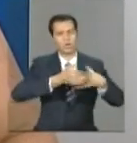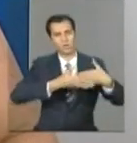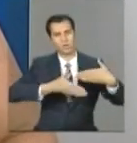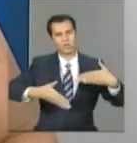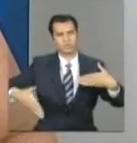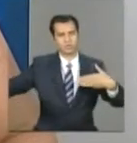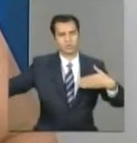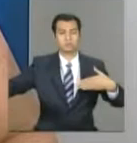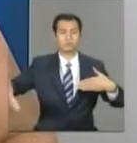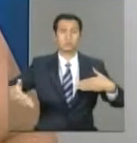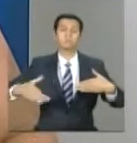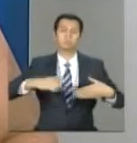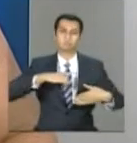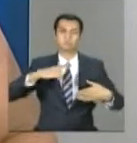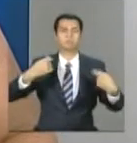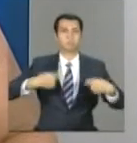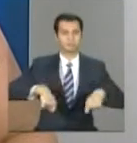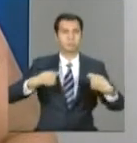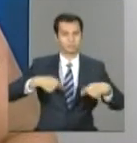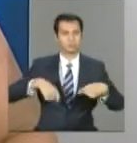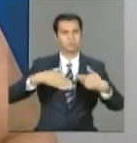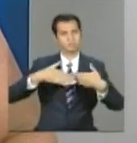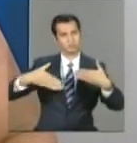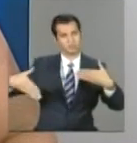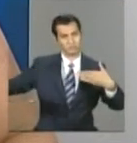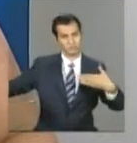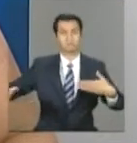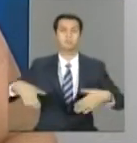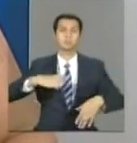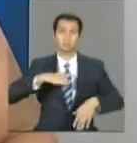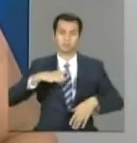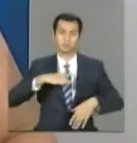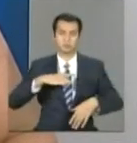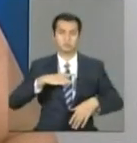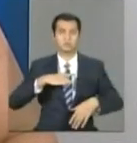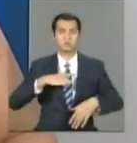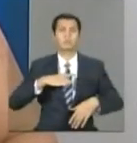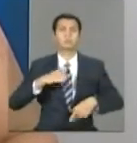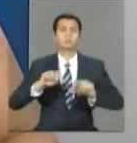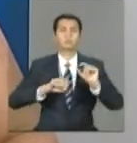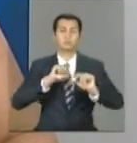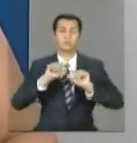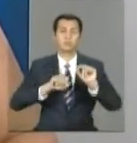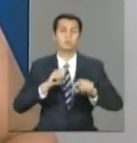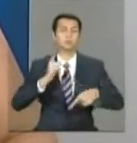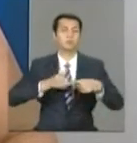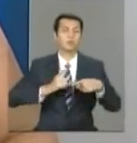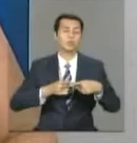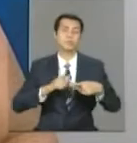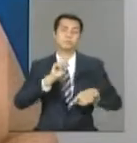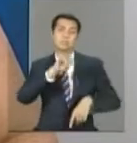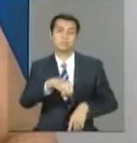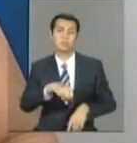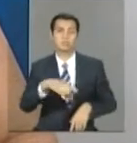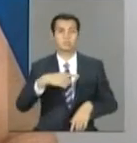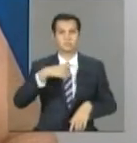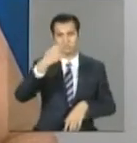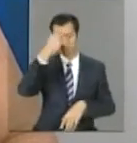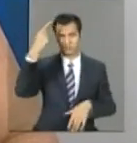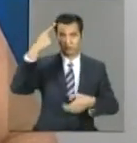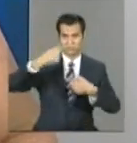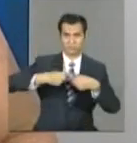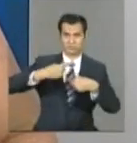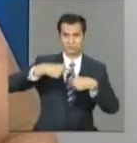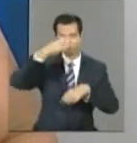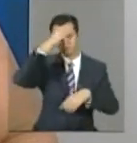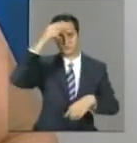esse parecer foi produzido, elaborado, Porque caso o gestor municipal ele